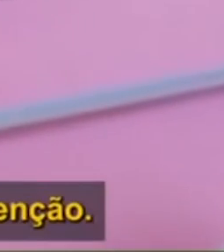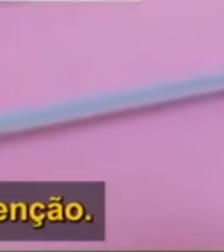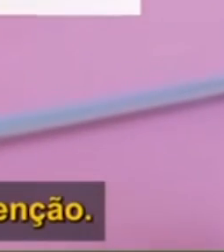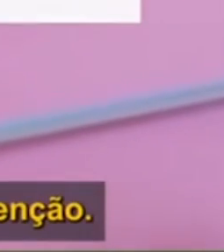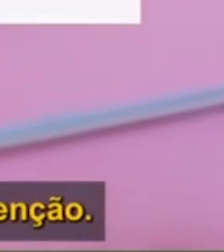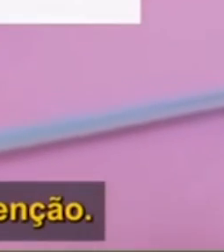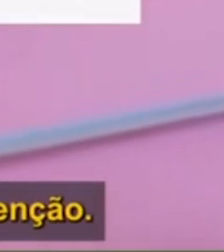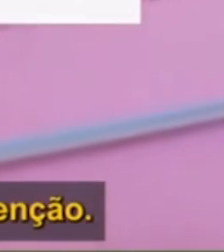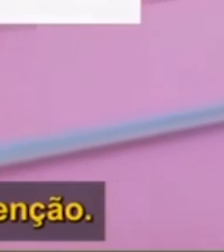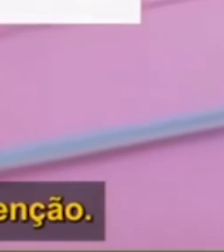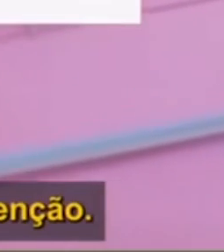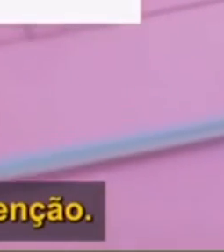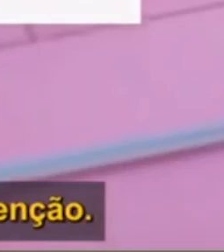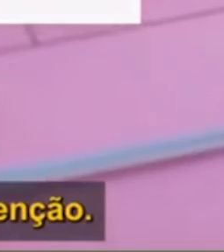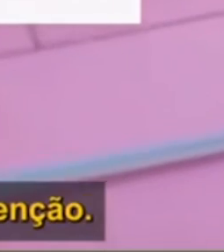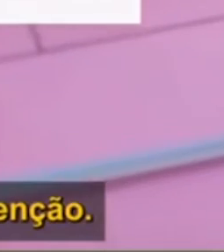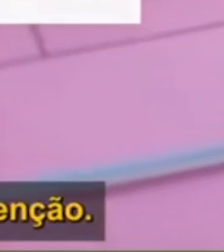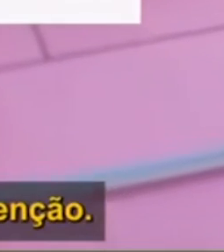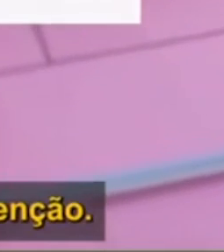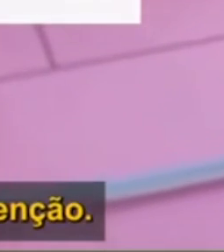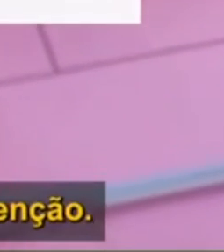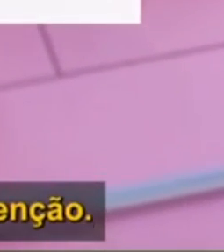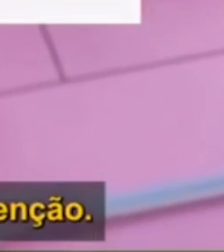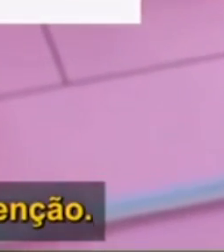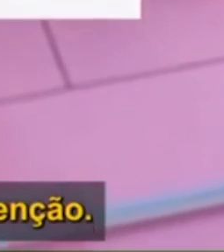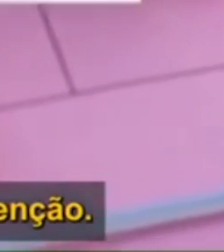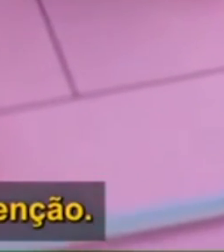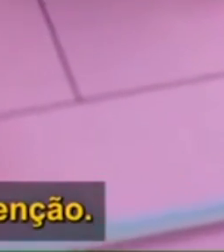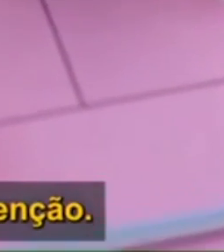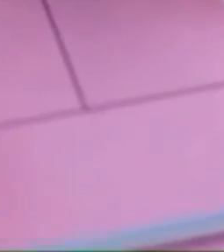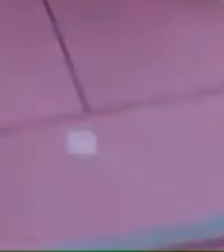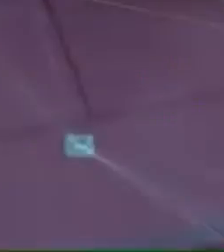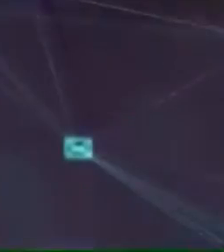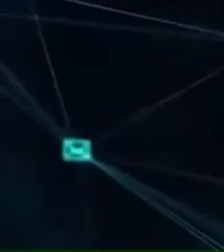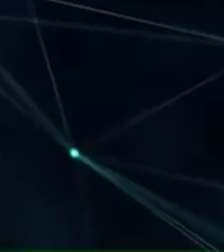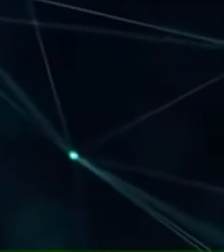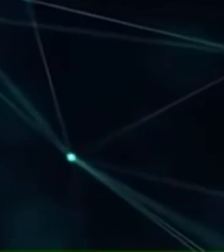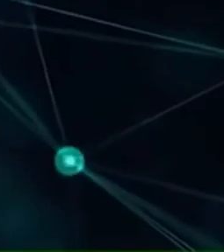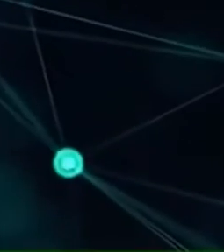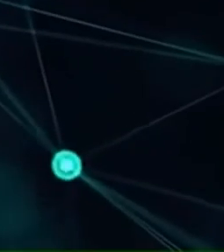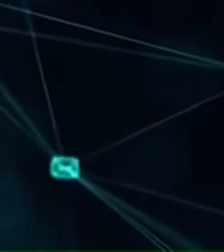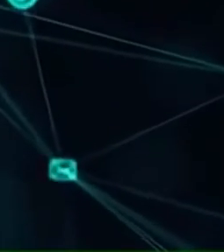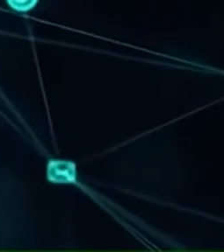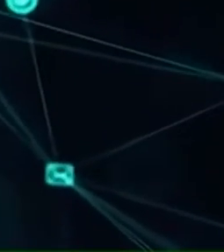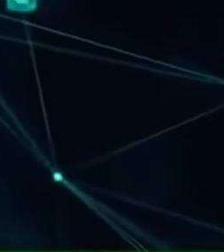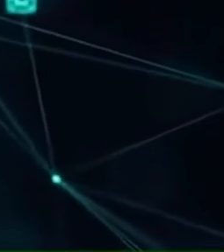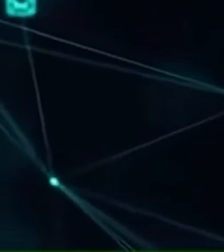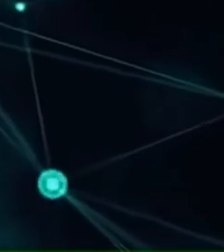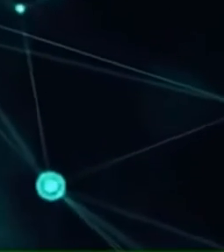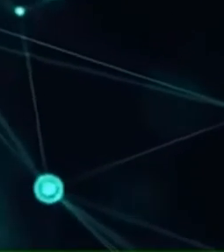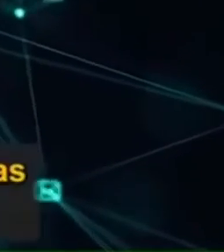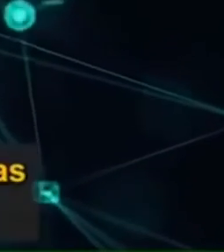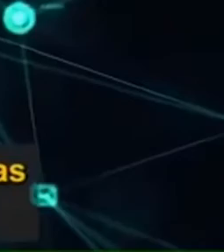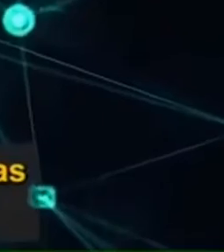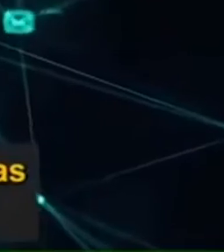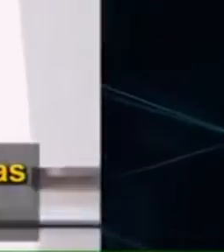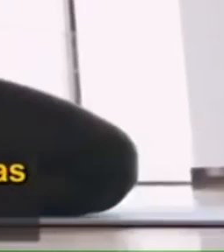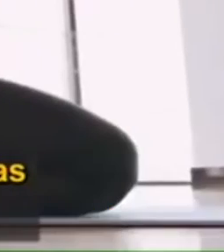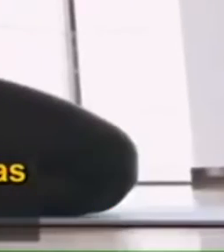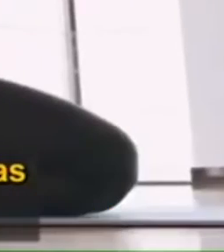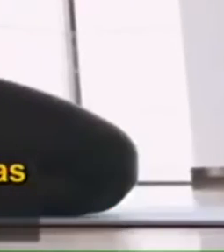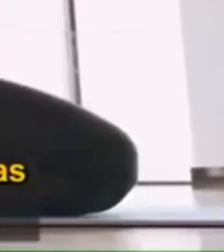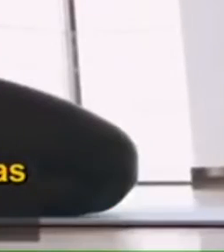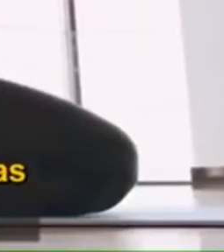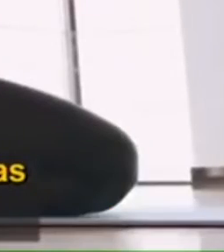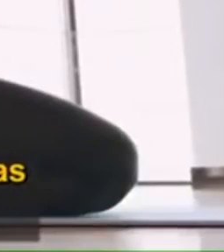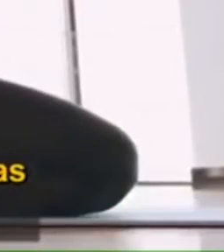Para reduzir esses índices, é necessário prevenção. Ajude-nos a divulgar informações, principalmente entre